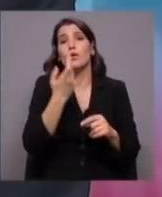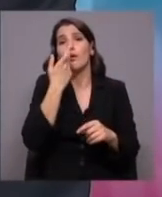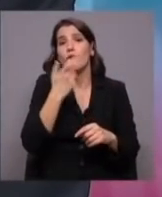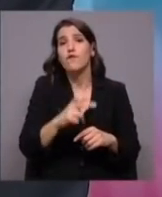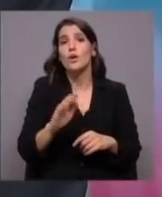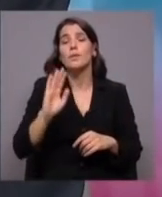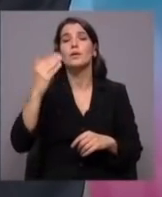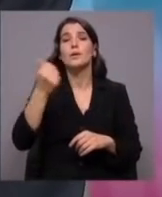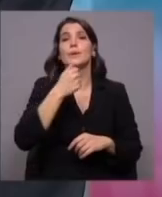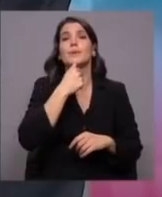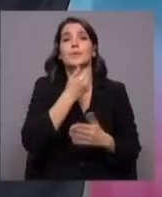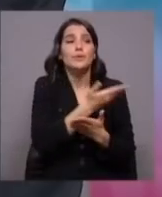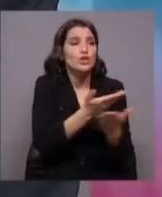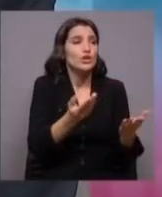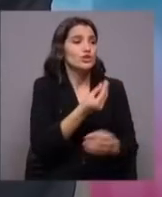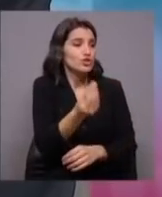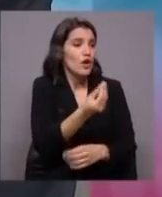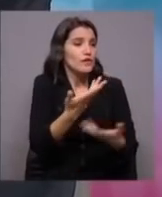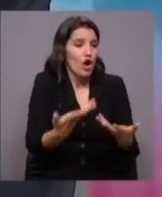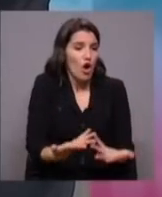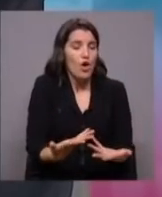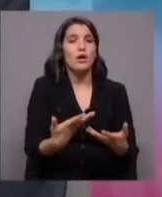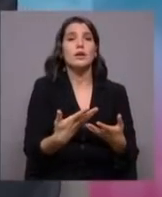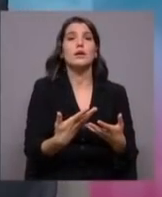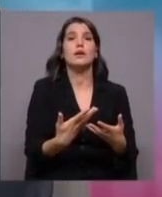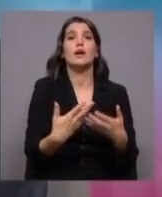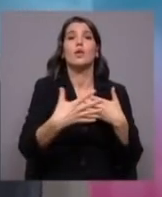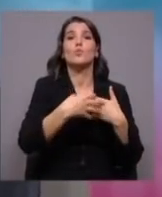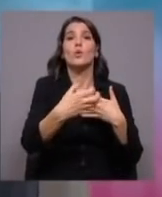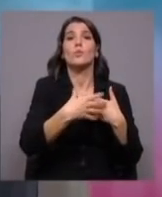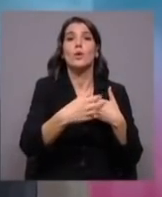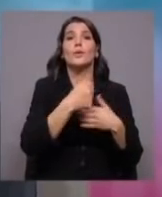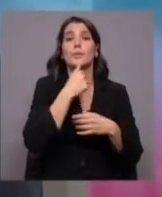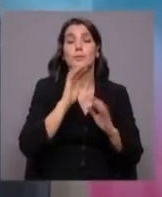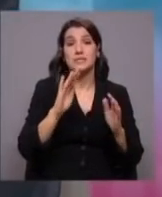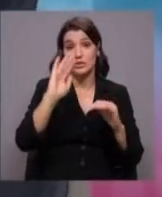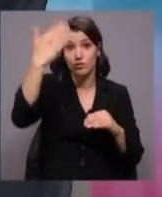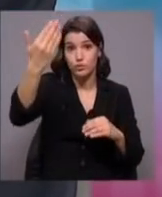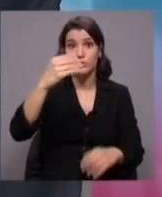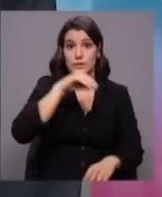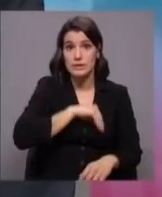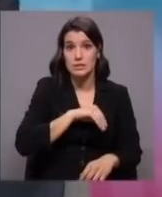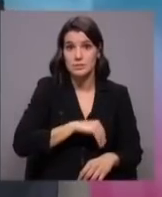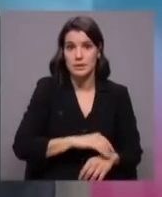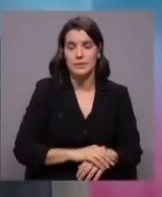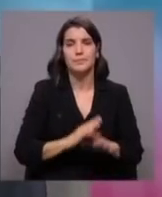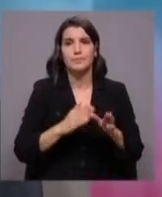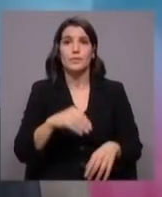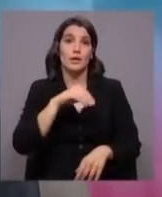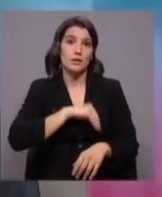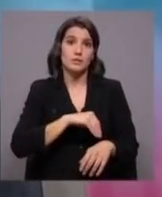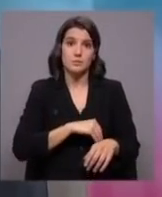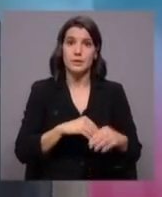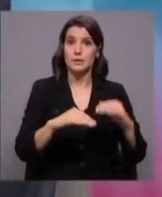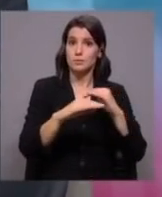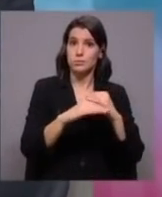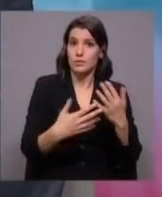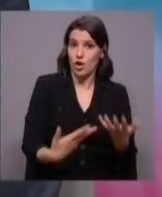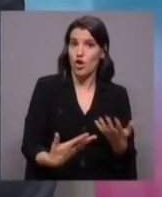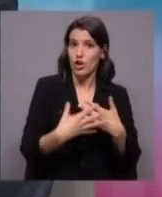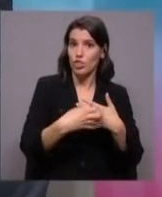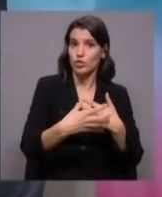em nome daqueles mais jovens que, estando agora a descontar, têm de receber lá à frente. Tá têm de receber de acordo com aquilo que estão a descontar.